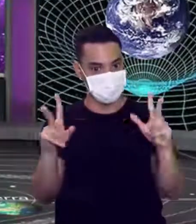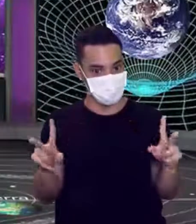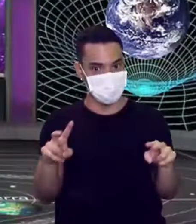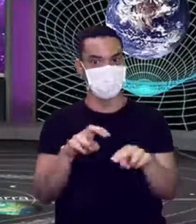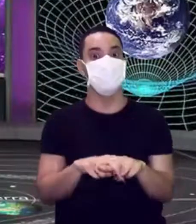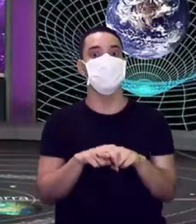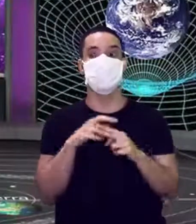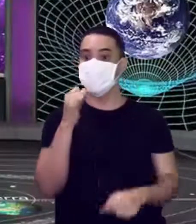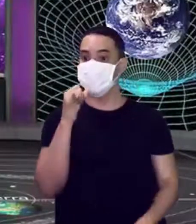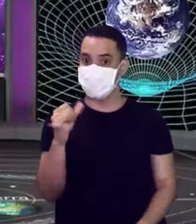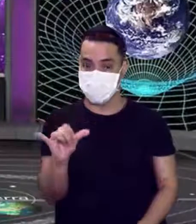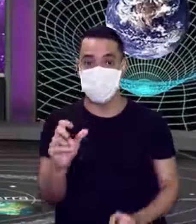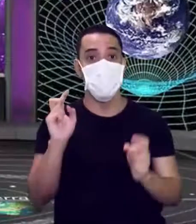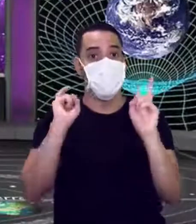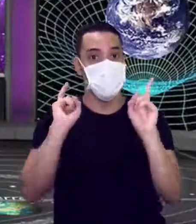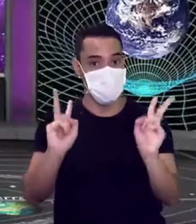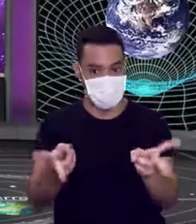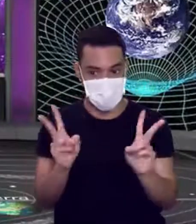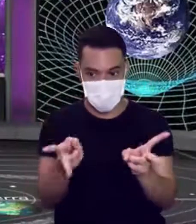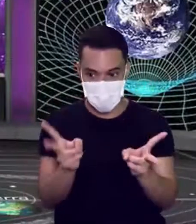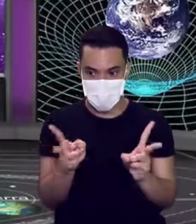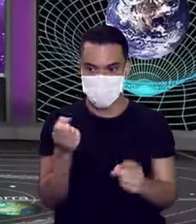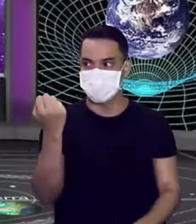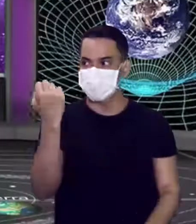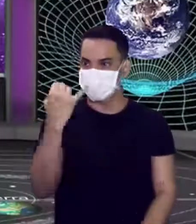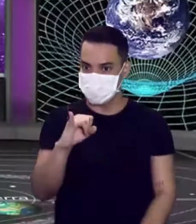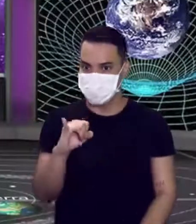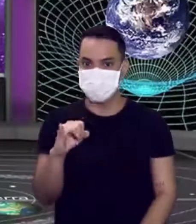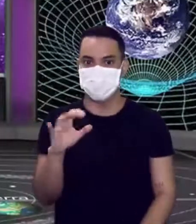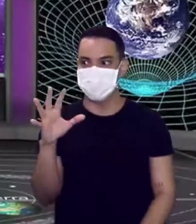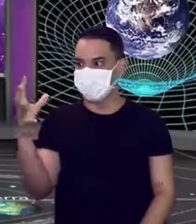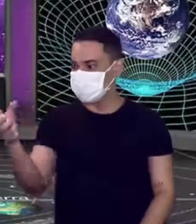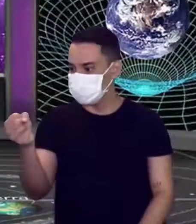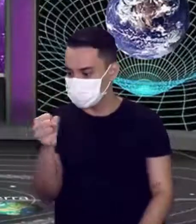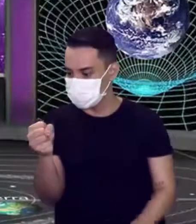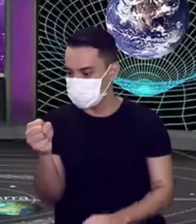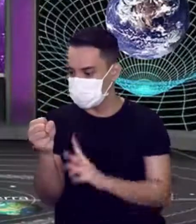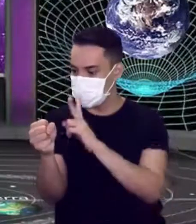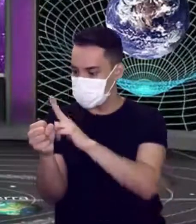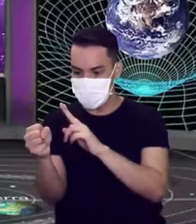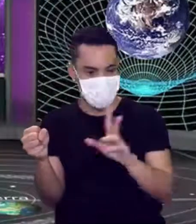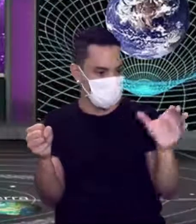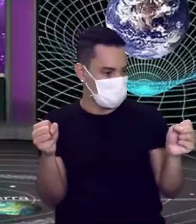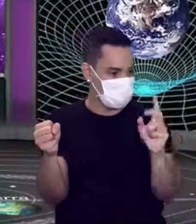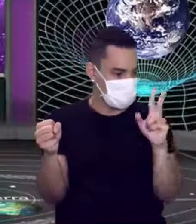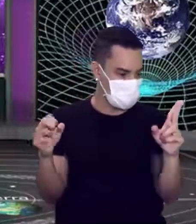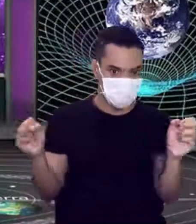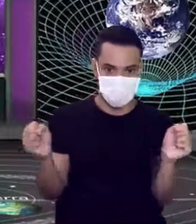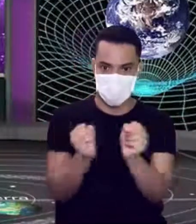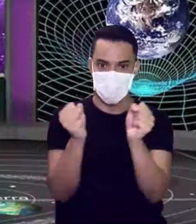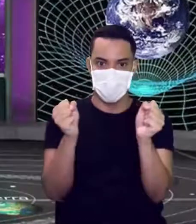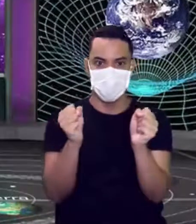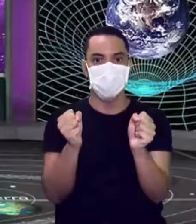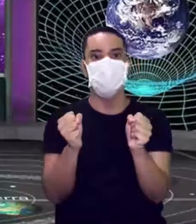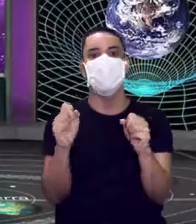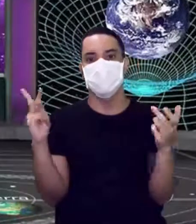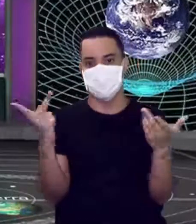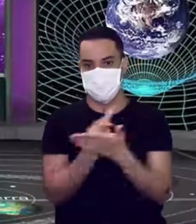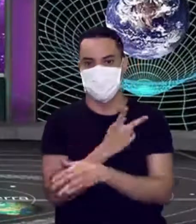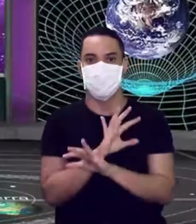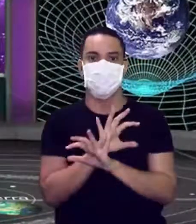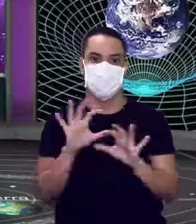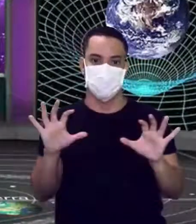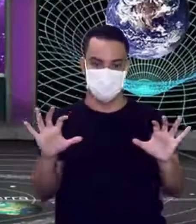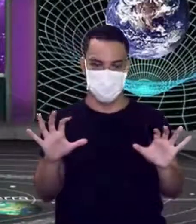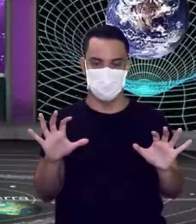mesma coisa, tá? Se tu pega portador de carga igual e aproxima, eu vou ter força de